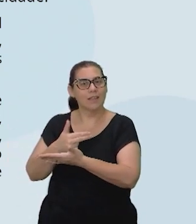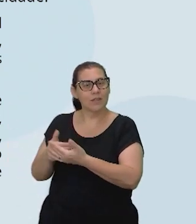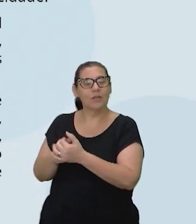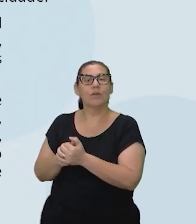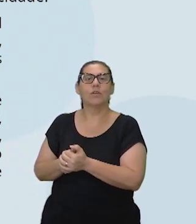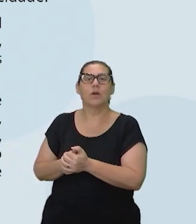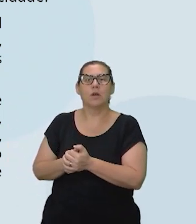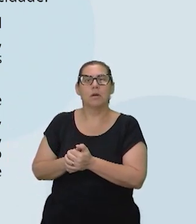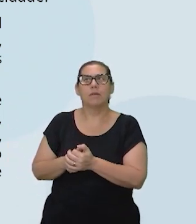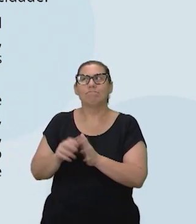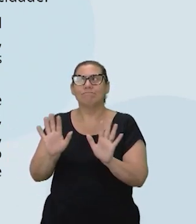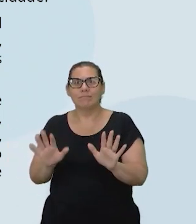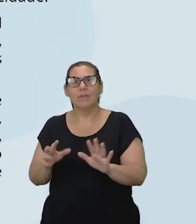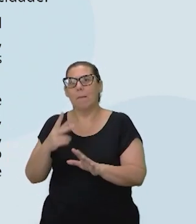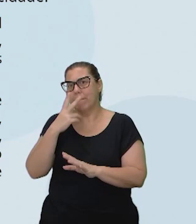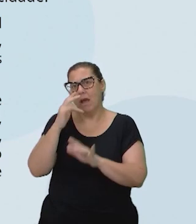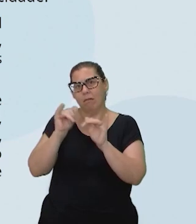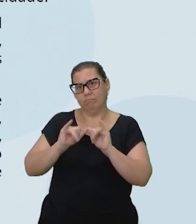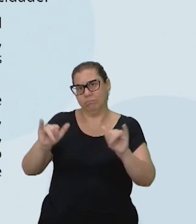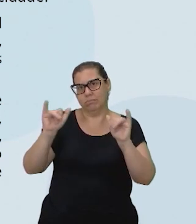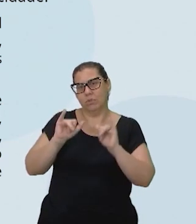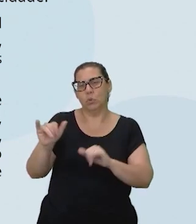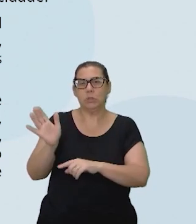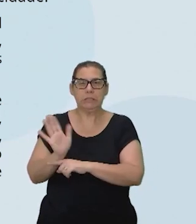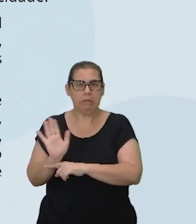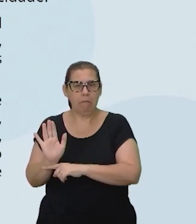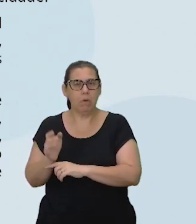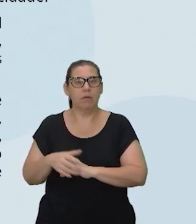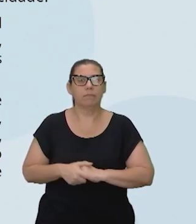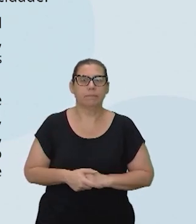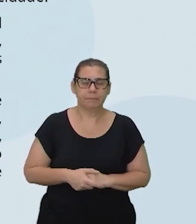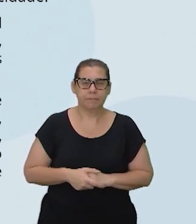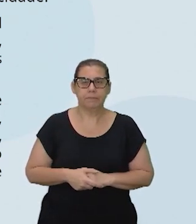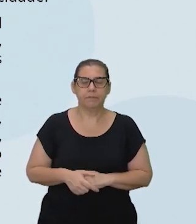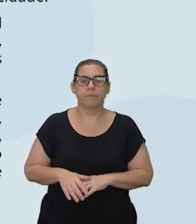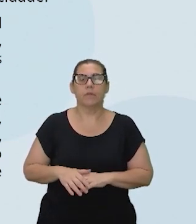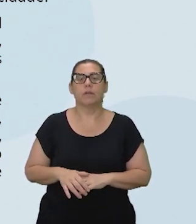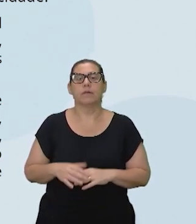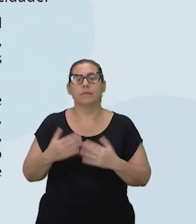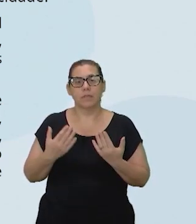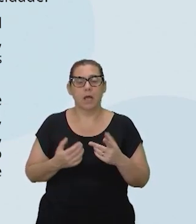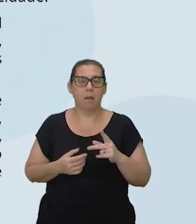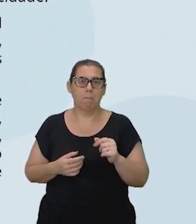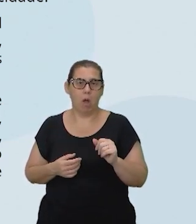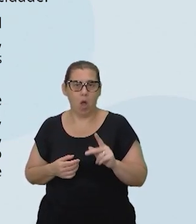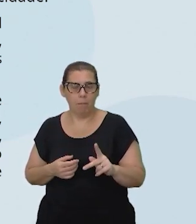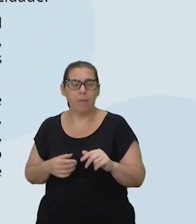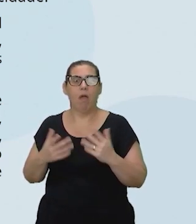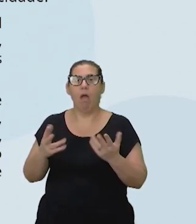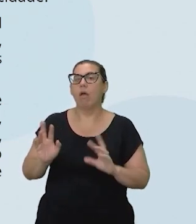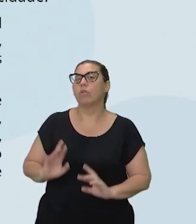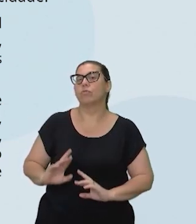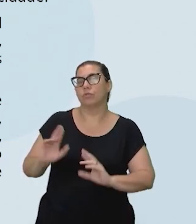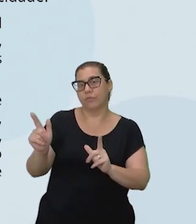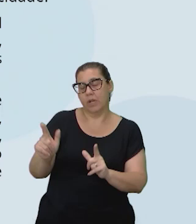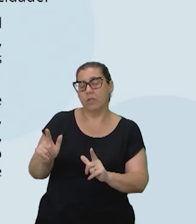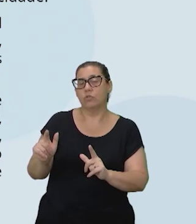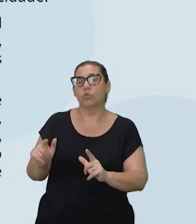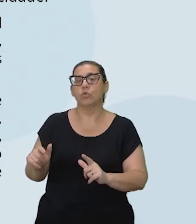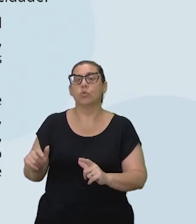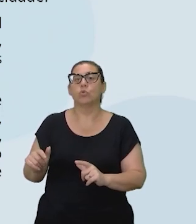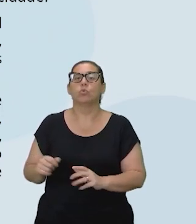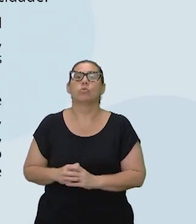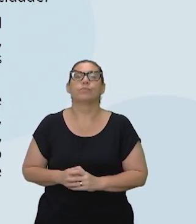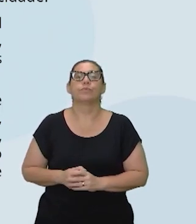Essa coisa mais próxima da serigrafia, enfim. Tá bom? Então, gente, a pop art aí, ela tem uma diferença, ela difere no contexto,